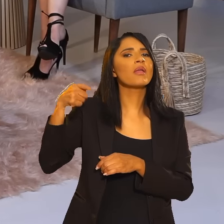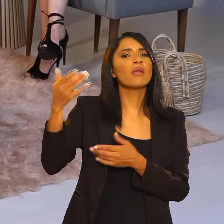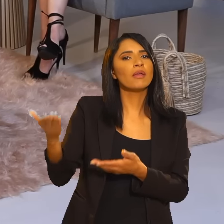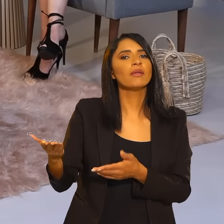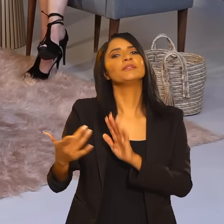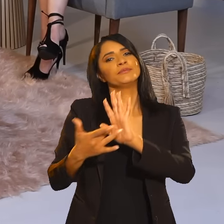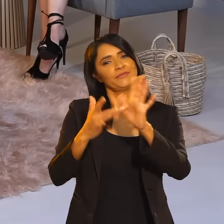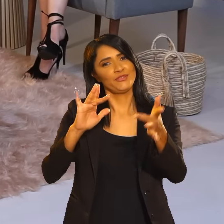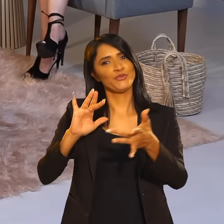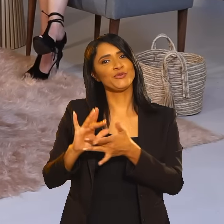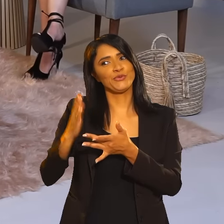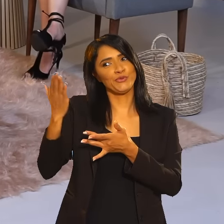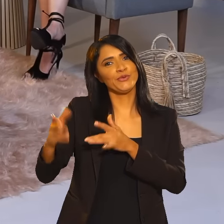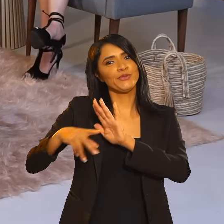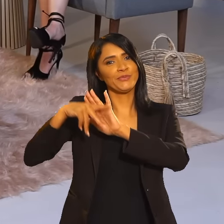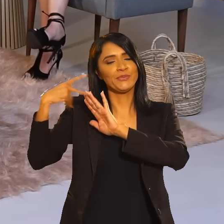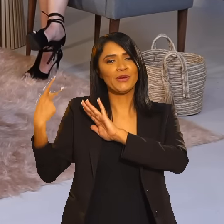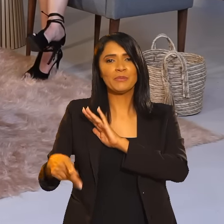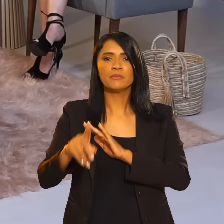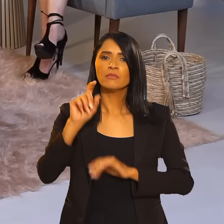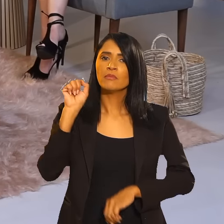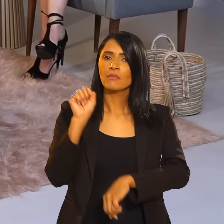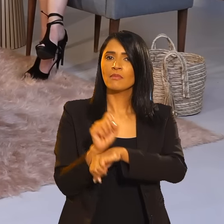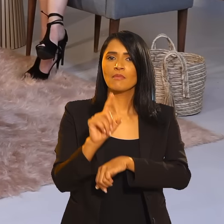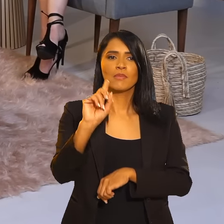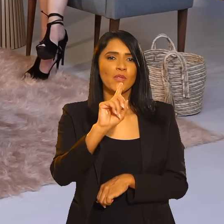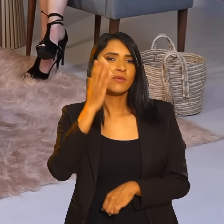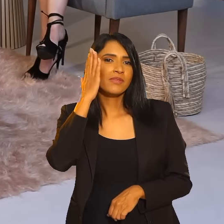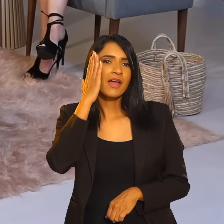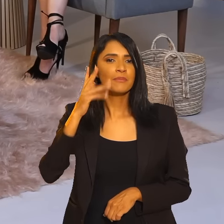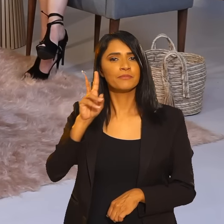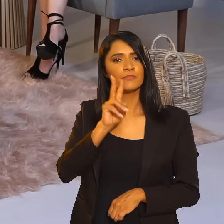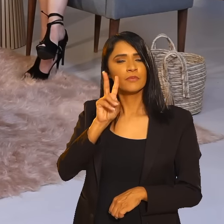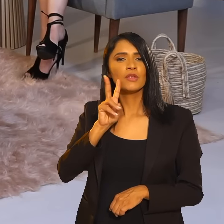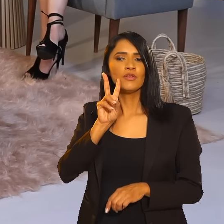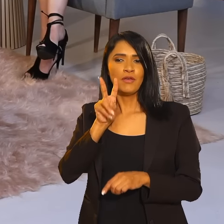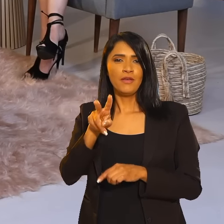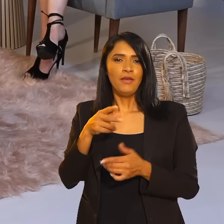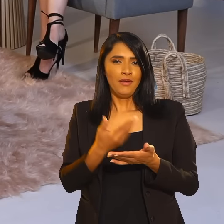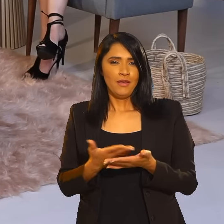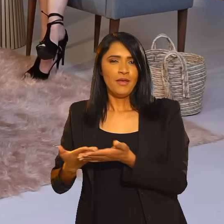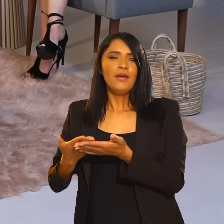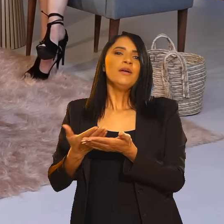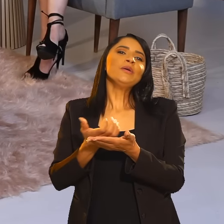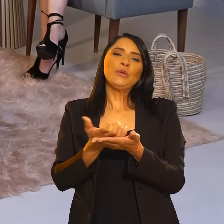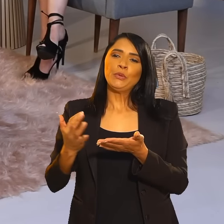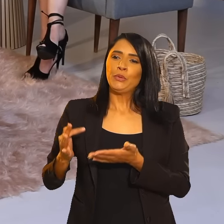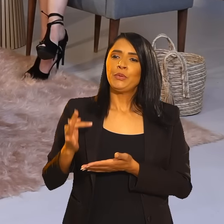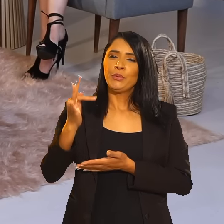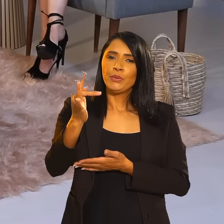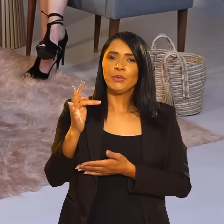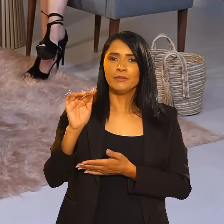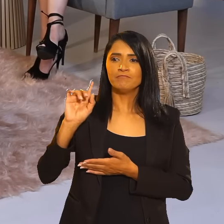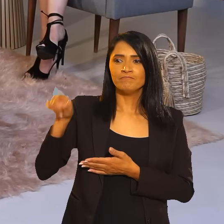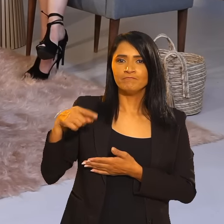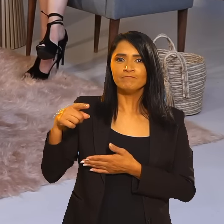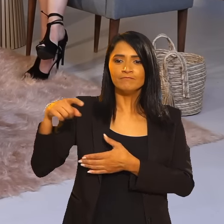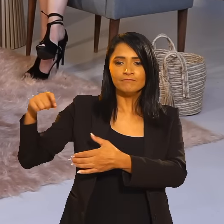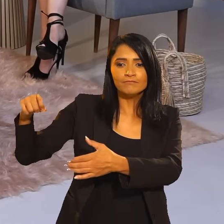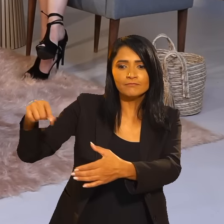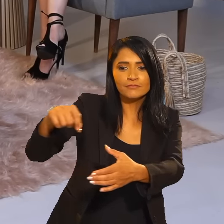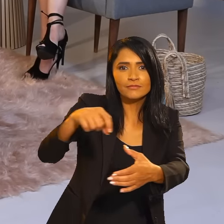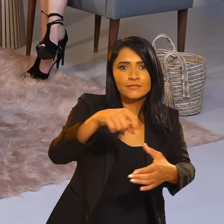É o próprio Cristo. É o próprio Cristo. Né? E não parou, sabe, Verivelto? A gente vai ver nas lições futuras em que depois